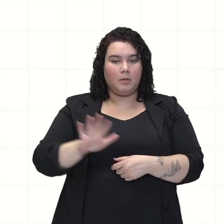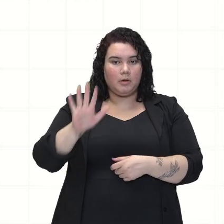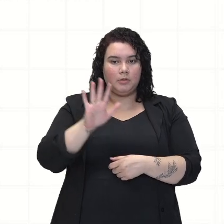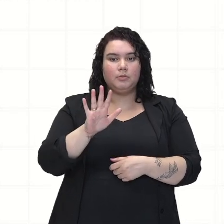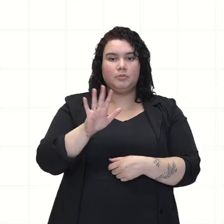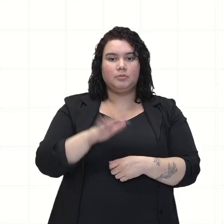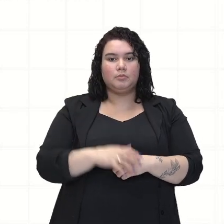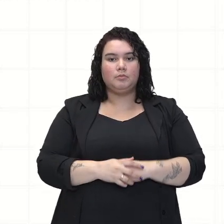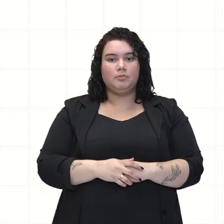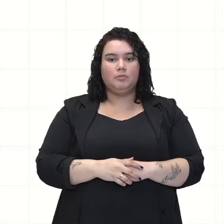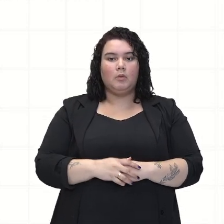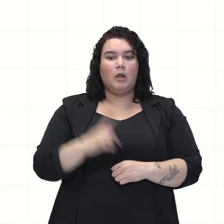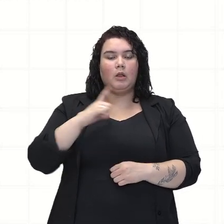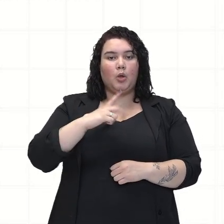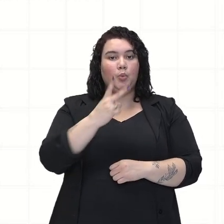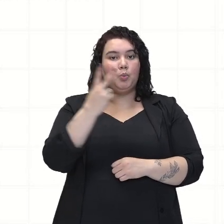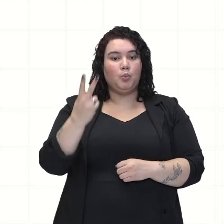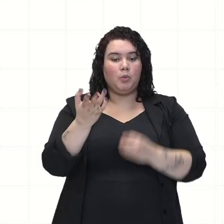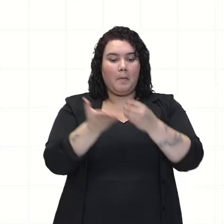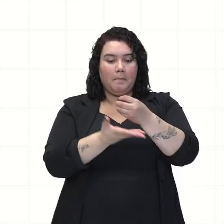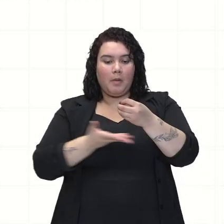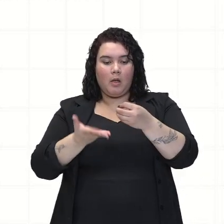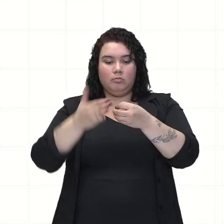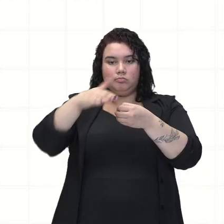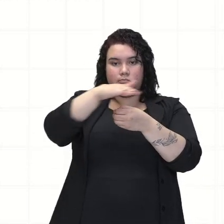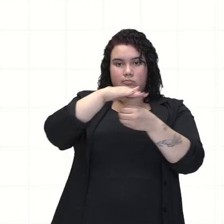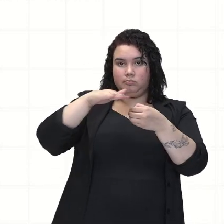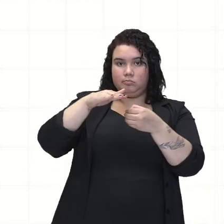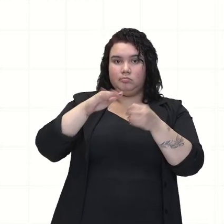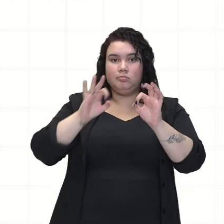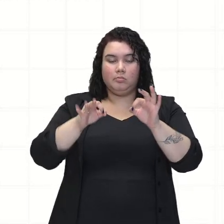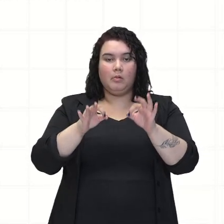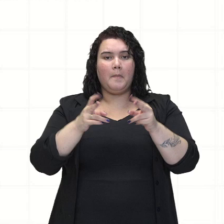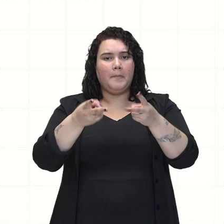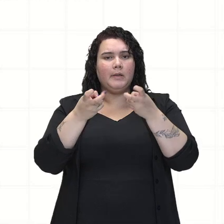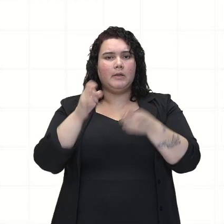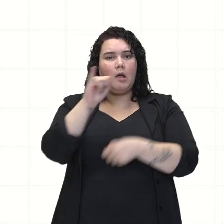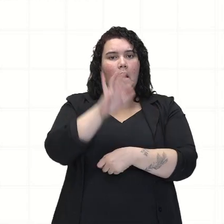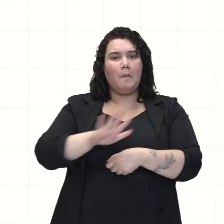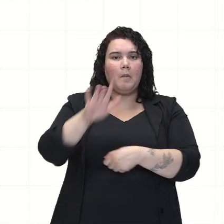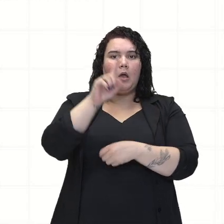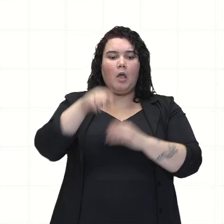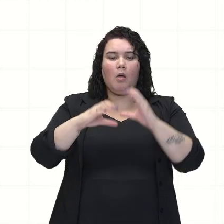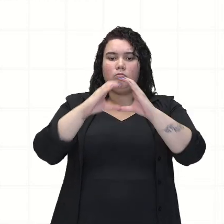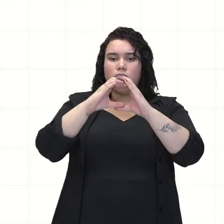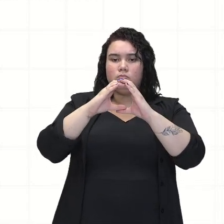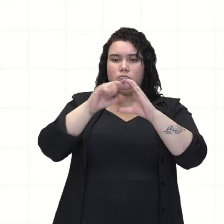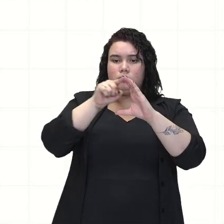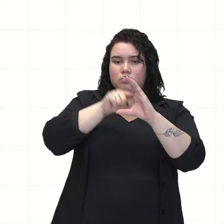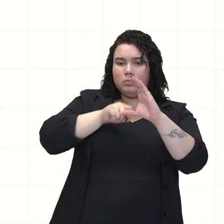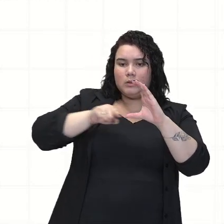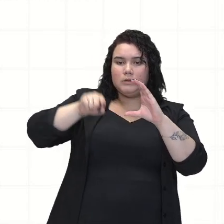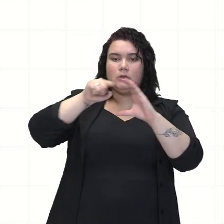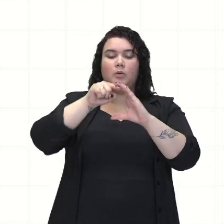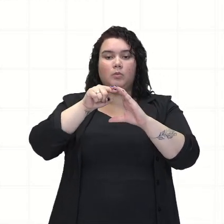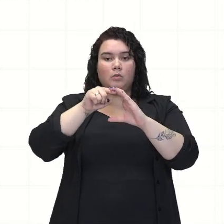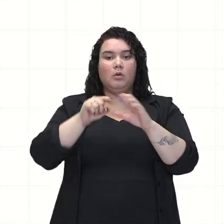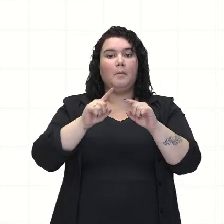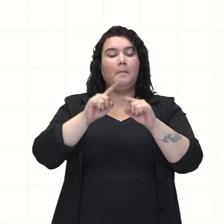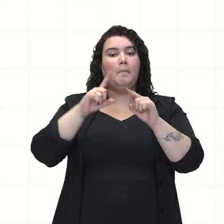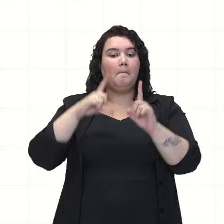ó, as 2 bases são círculos, né? Temos uma altura,